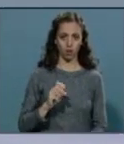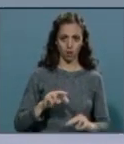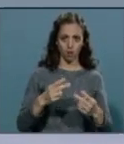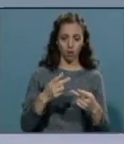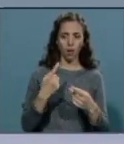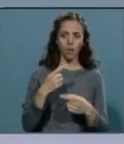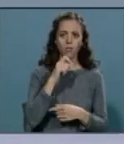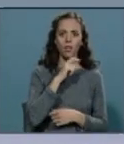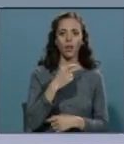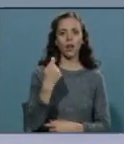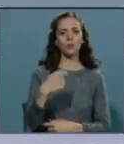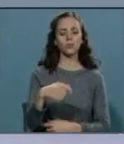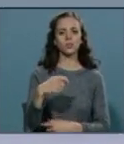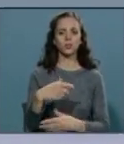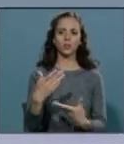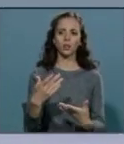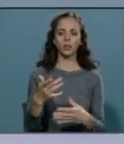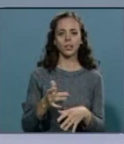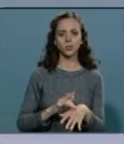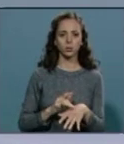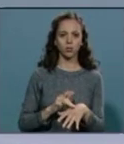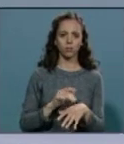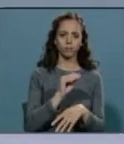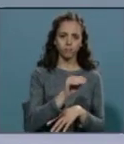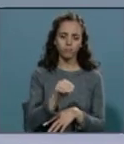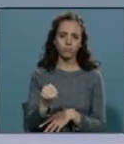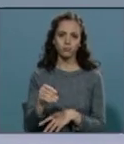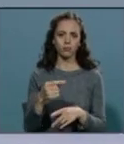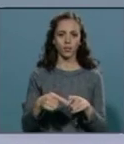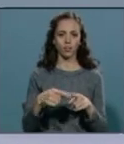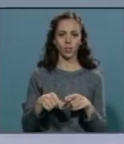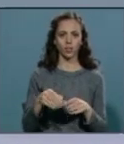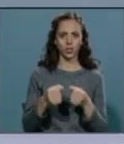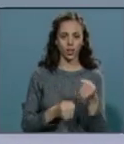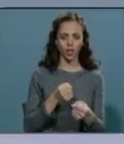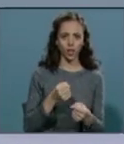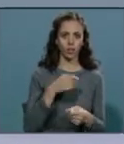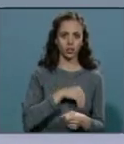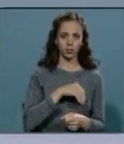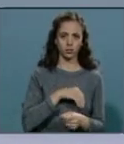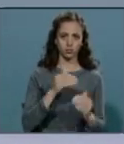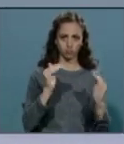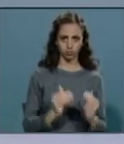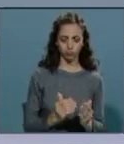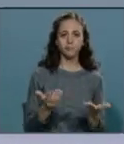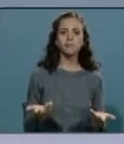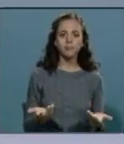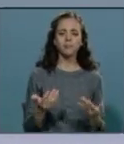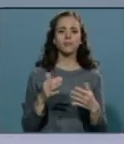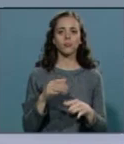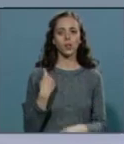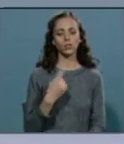que as e o presidente sensibilizar o digamos os seguintes atletas para uma redução salarial mas